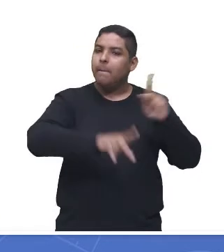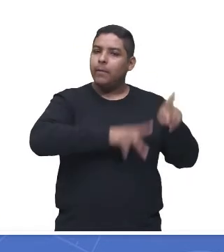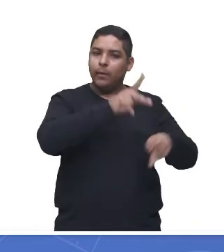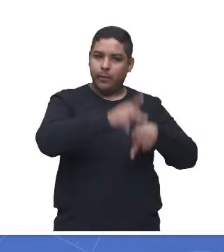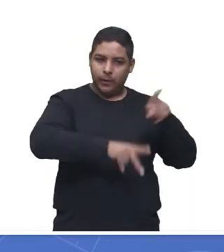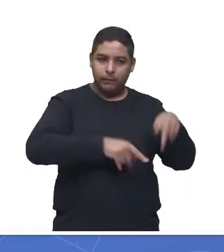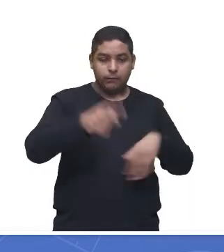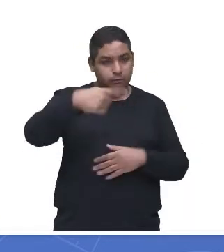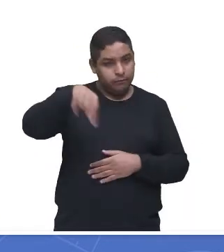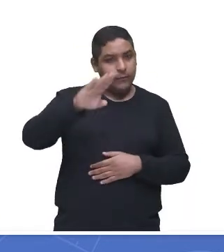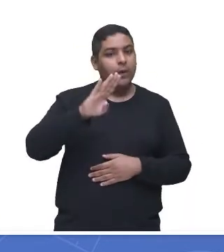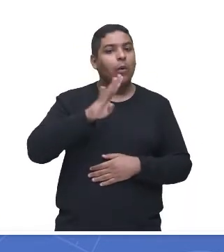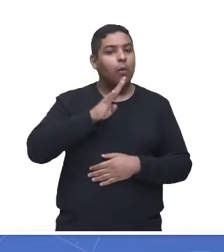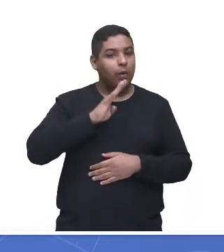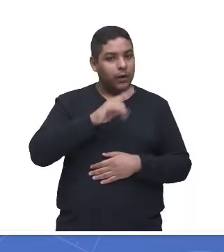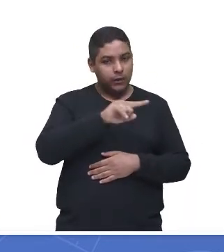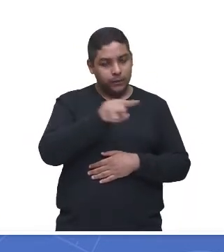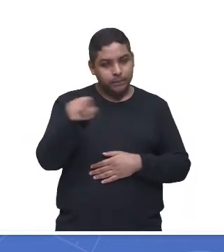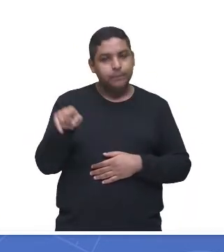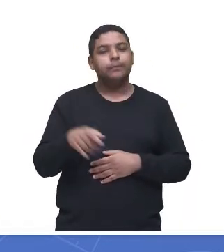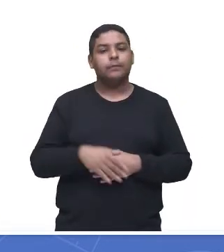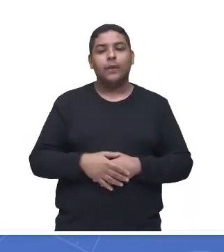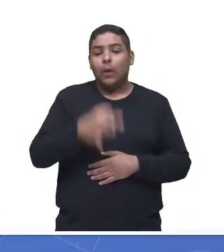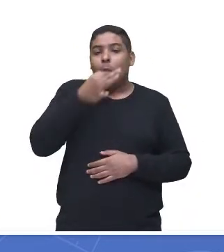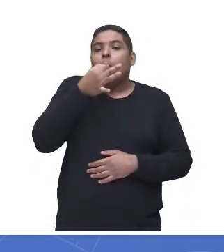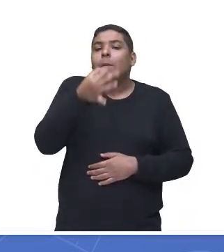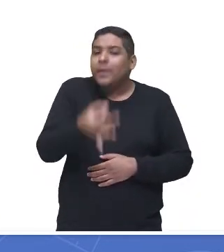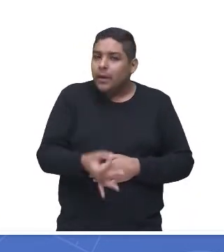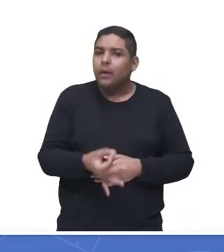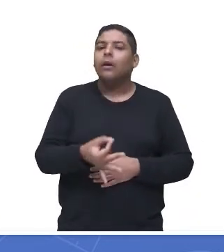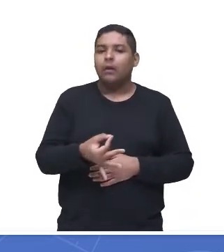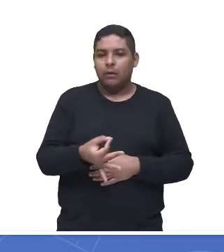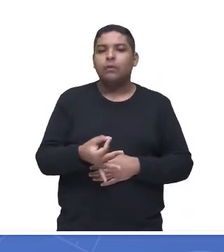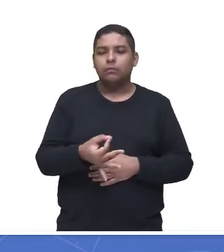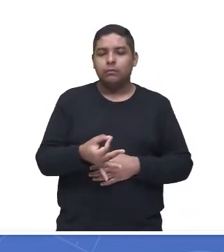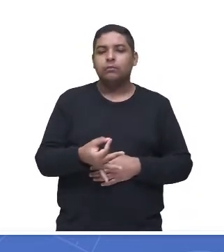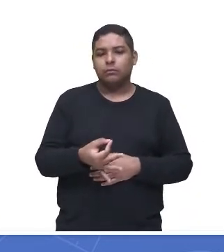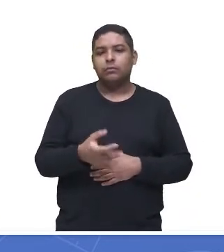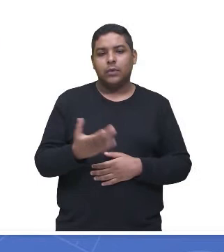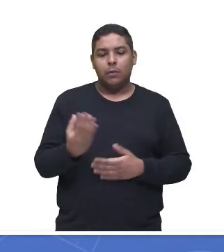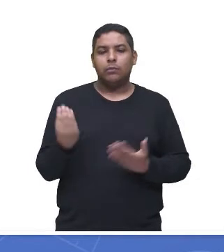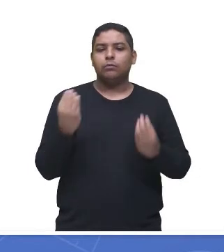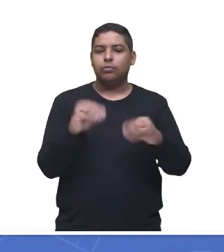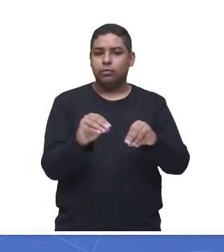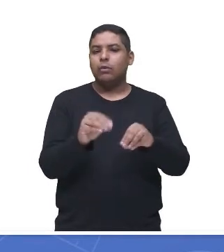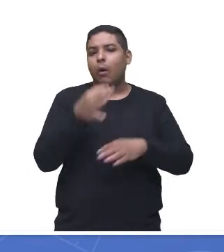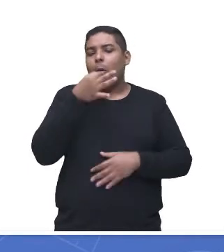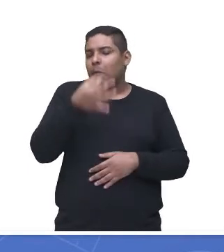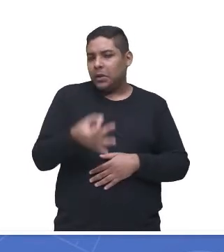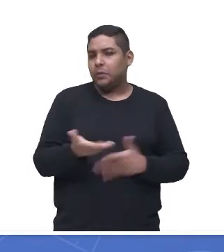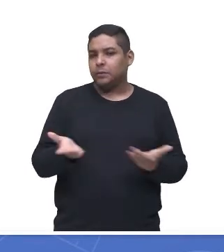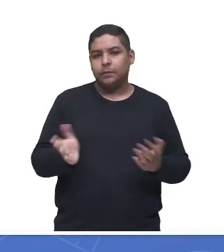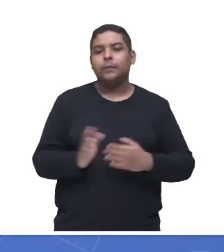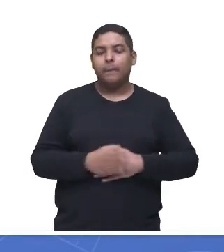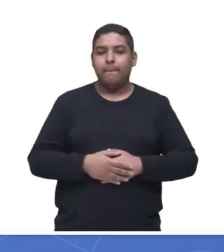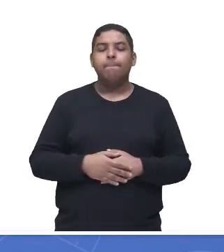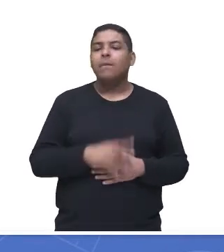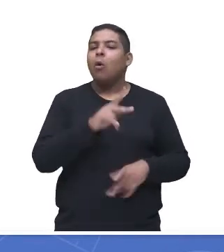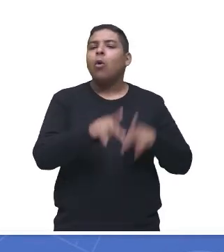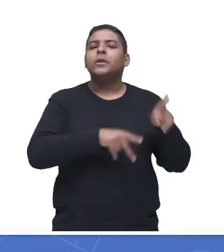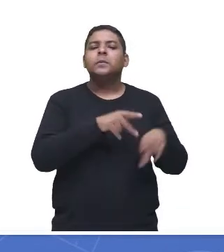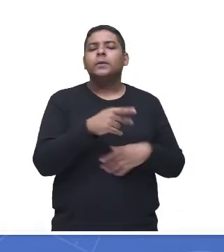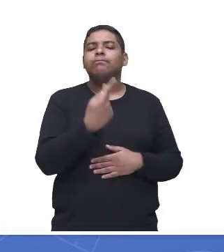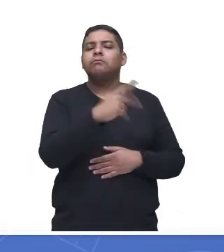você conhece e você faz um comentário ou uma opinião a respeito dele, tá bom? Conhecimento que você conhece, que é do povo aí, da